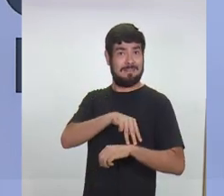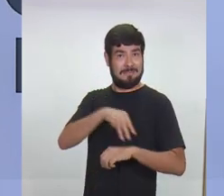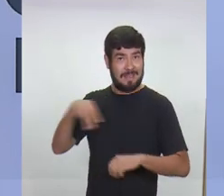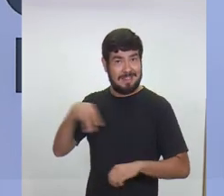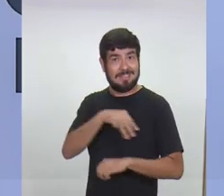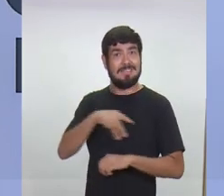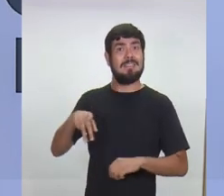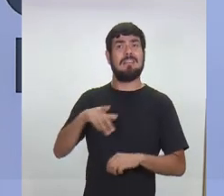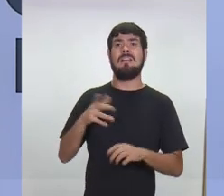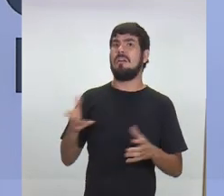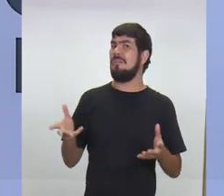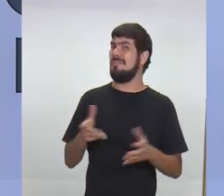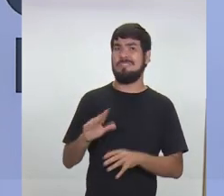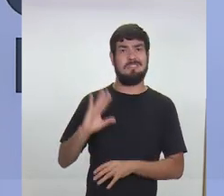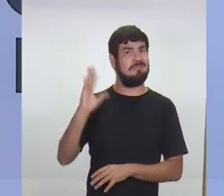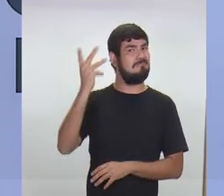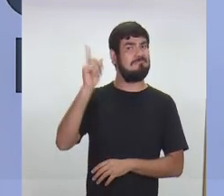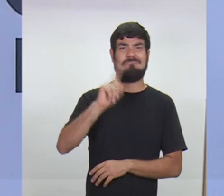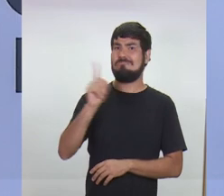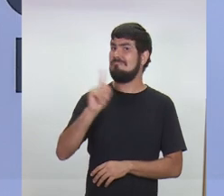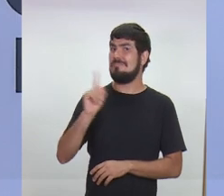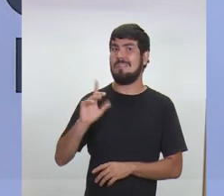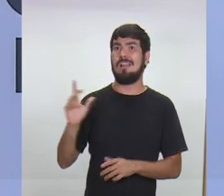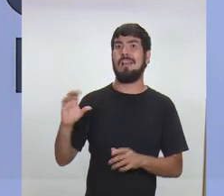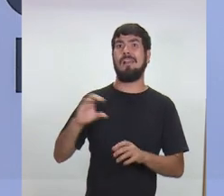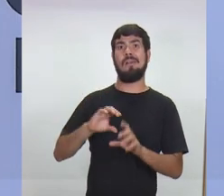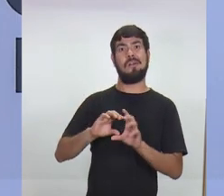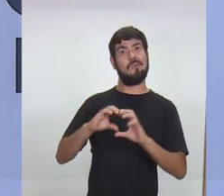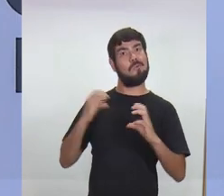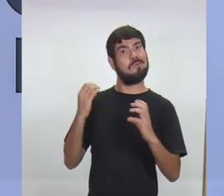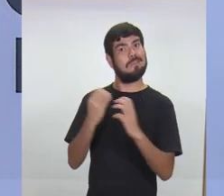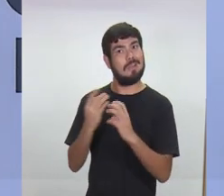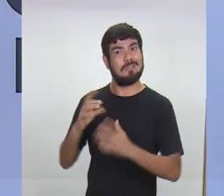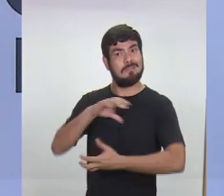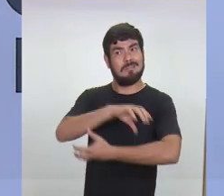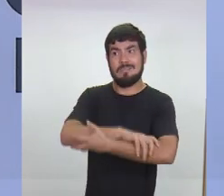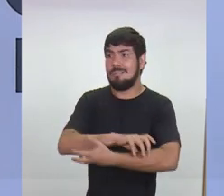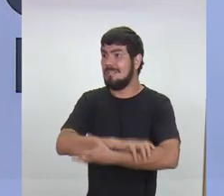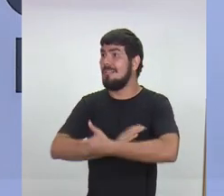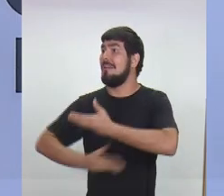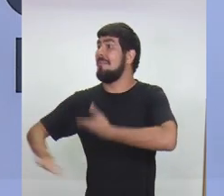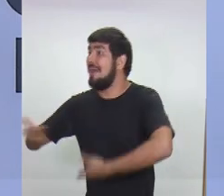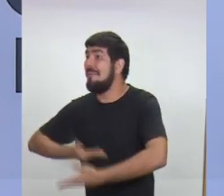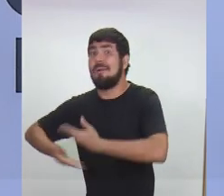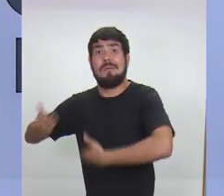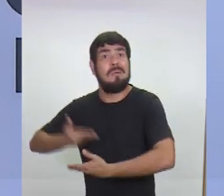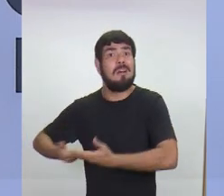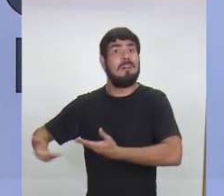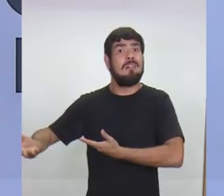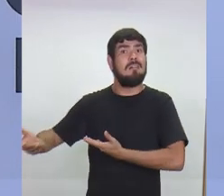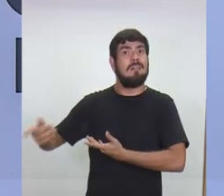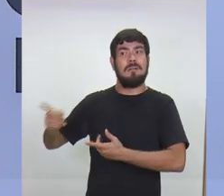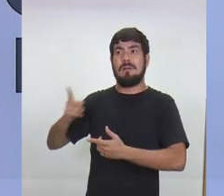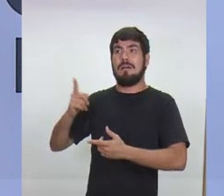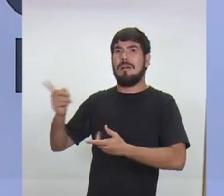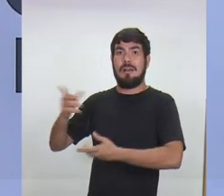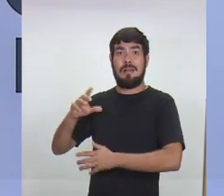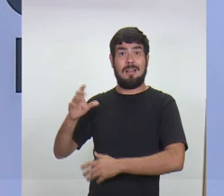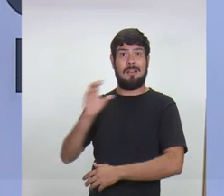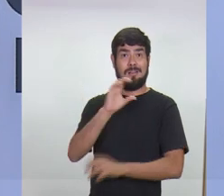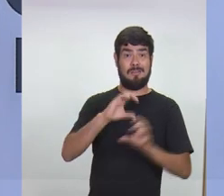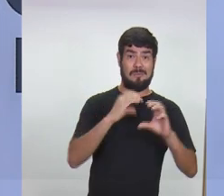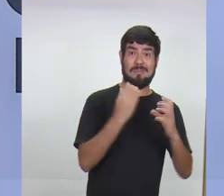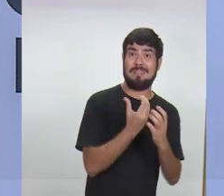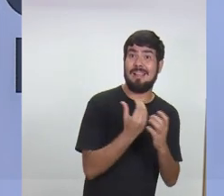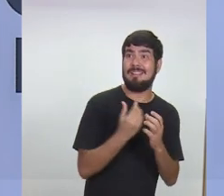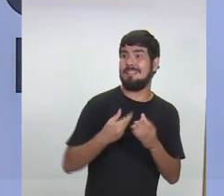funcionando como deveria a comunidade tem que estar interligado o tempo todo para que ele possa ter o feedback do seu filho como é que ele está estudando